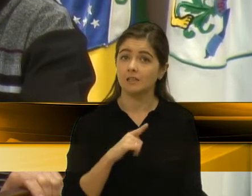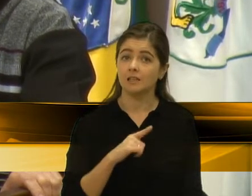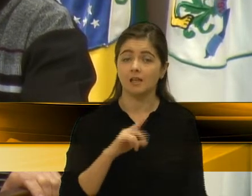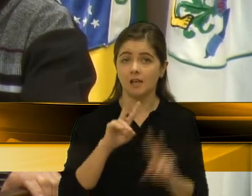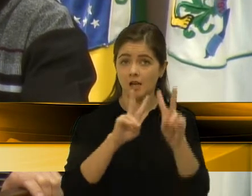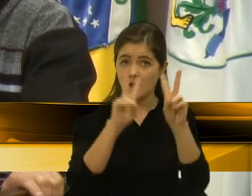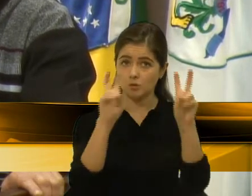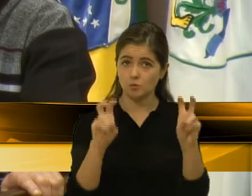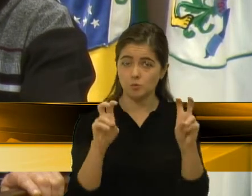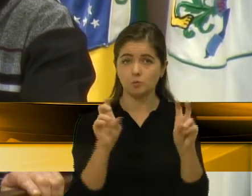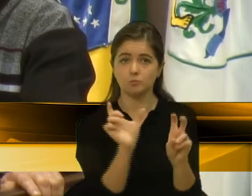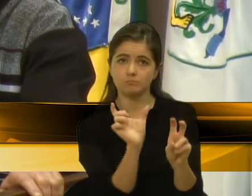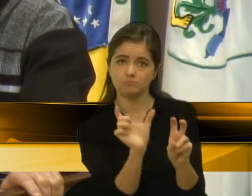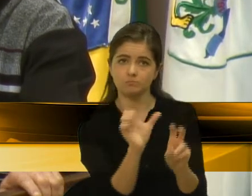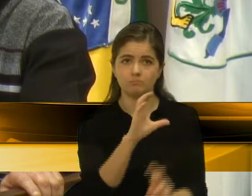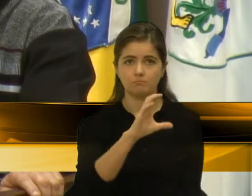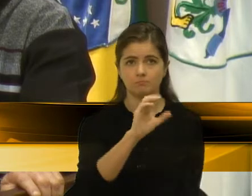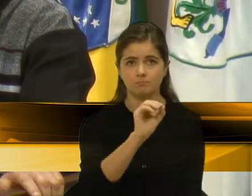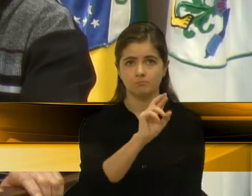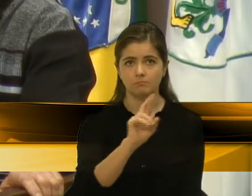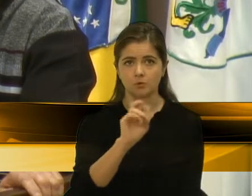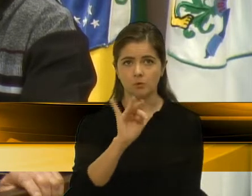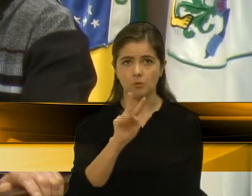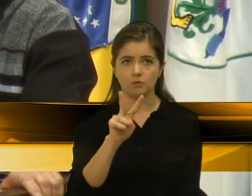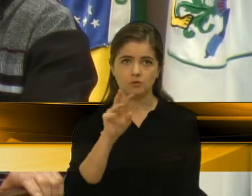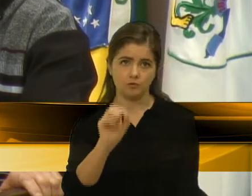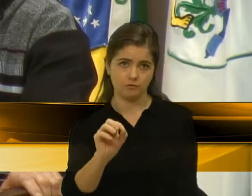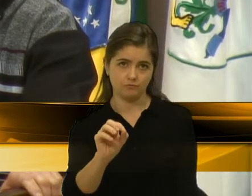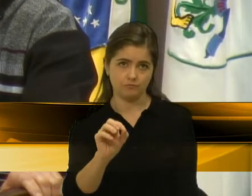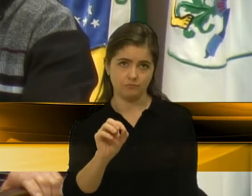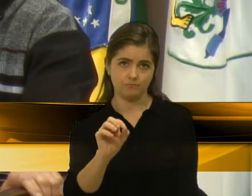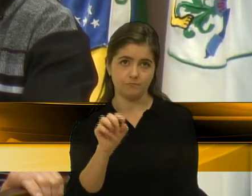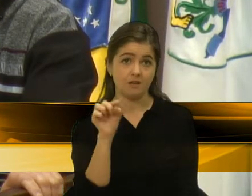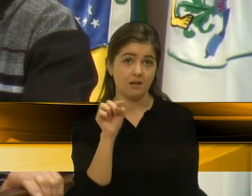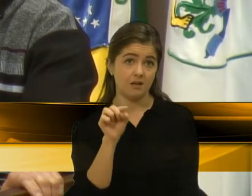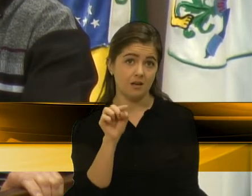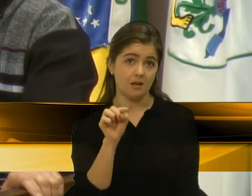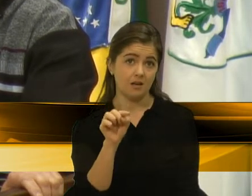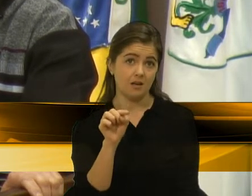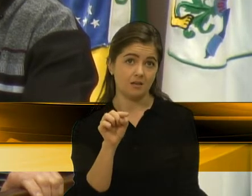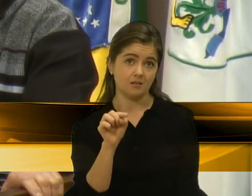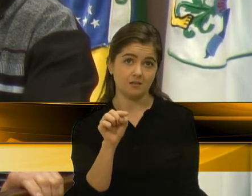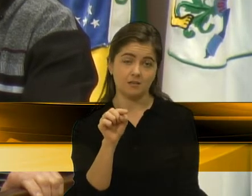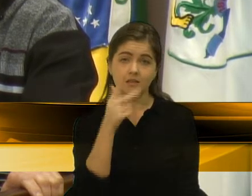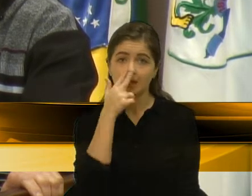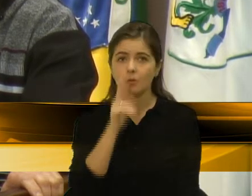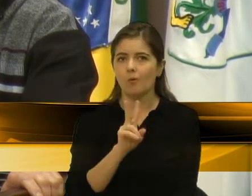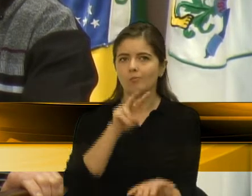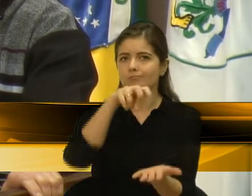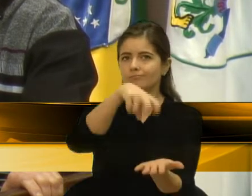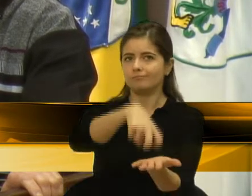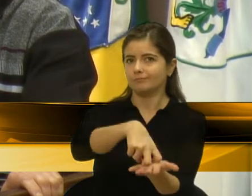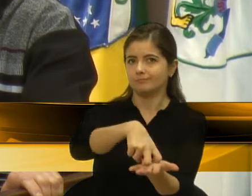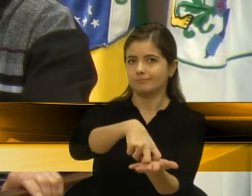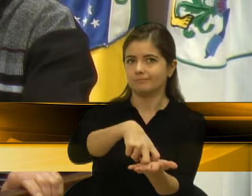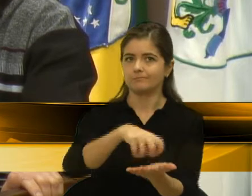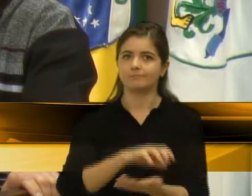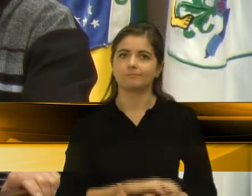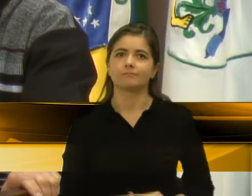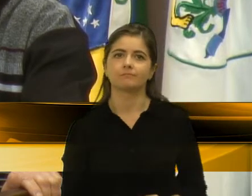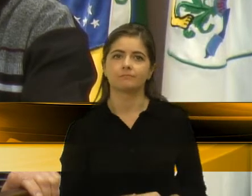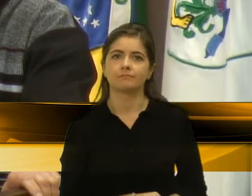muito usada, né, muito usada e debatida quanto ao corretivo, mas na sessão anterior eu devo